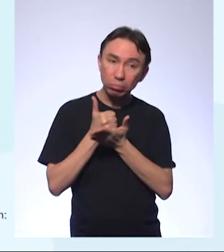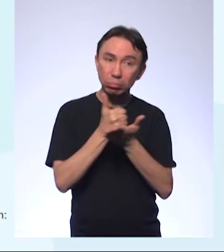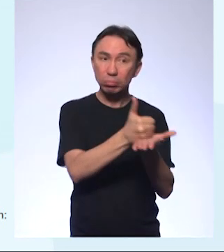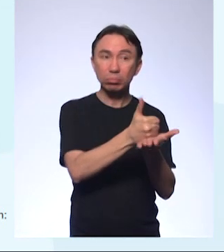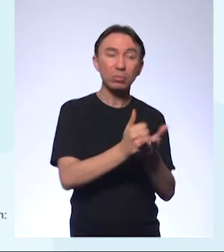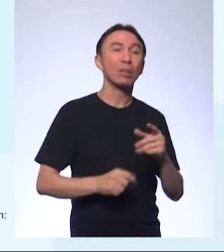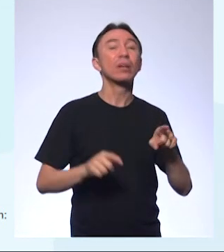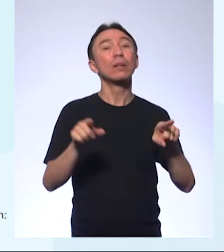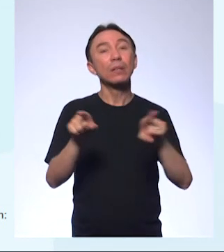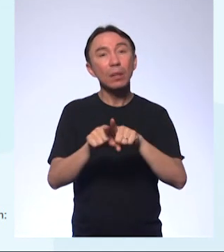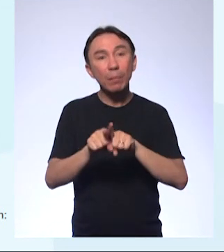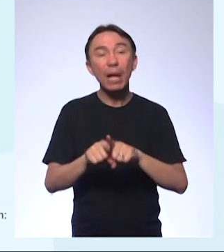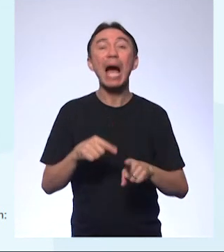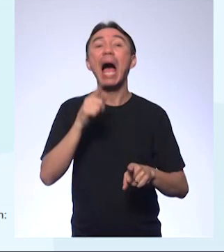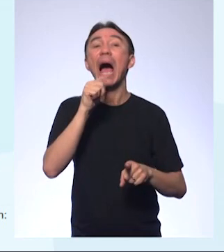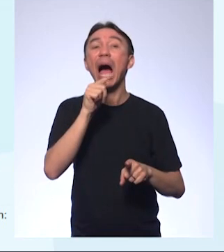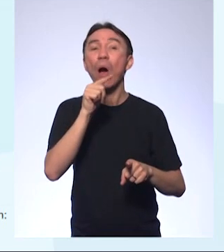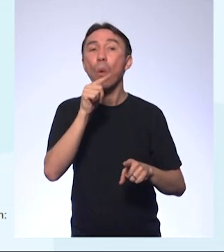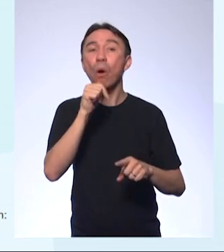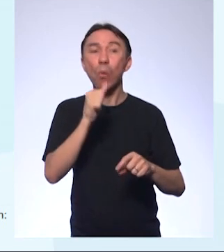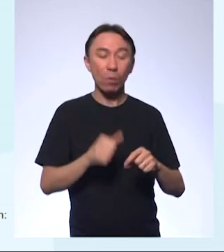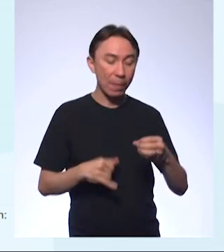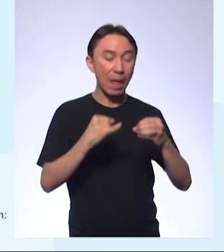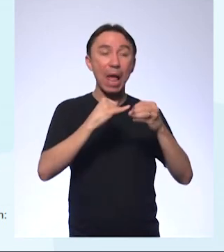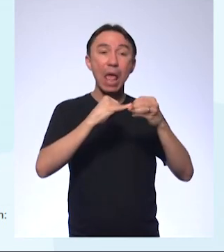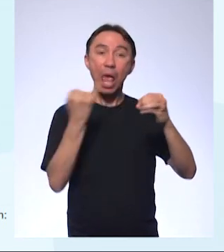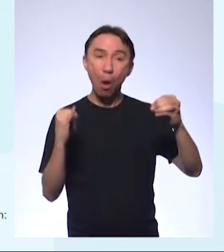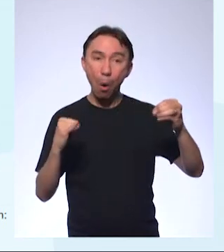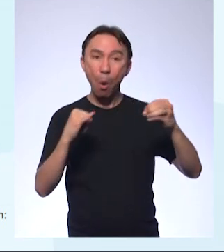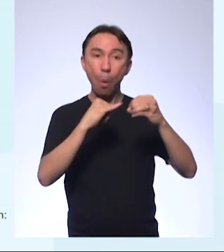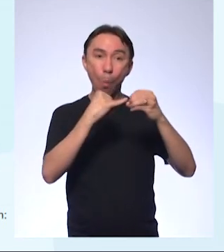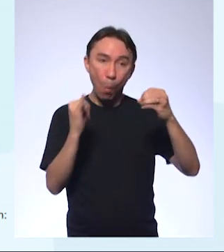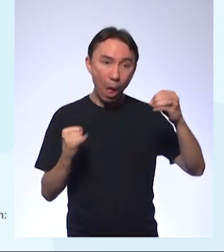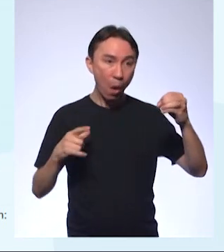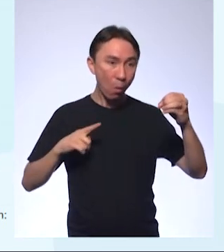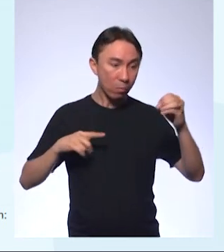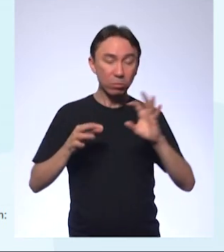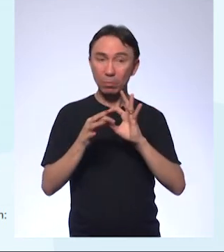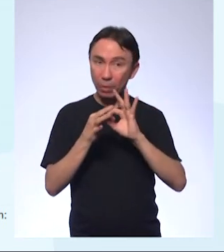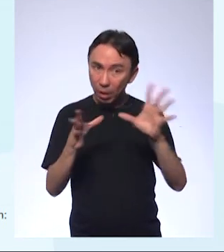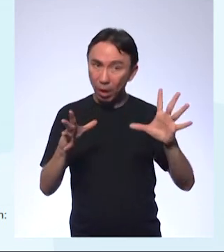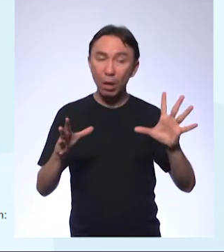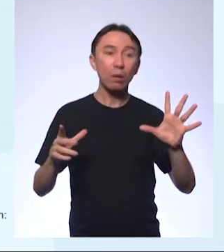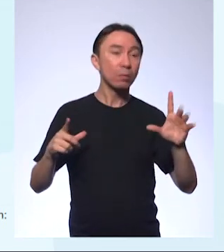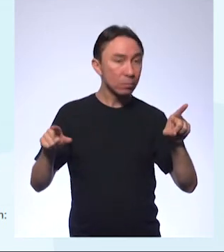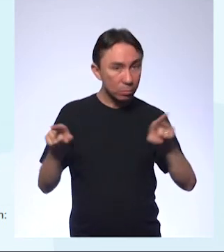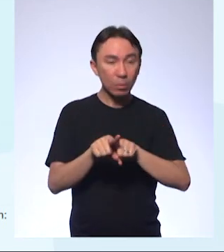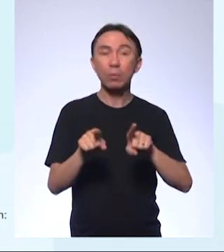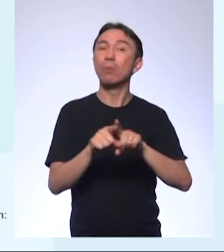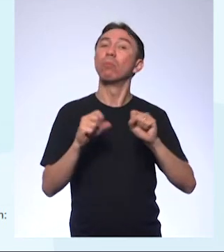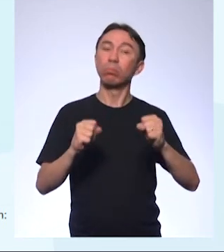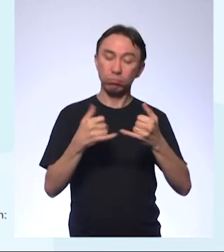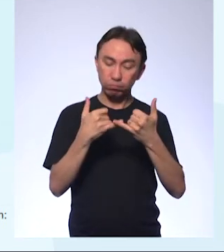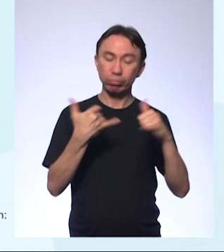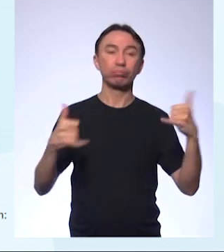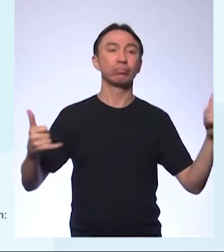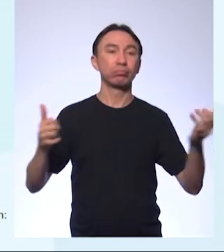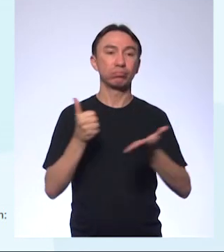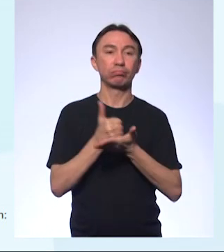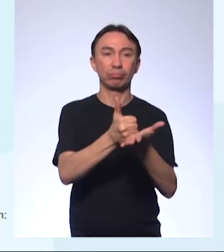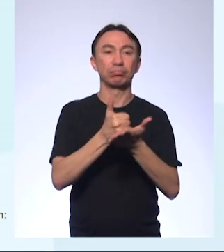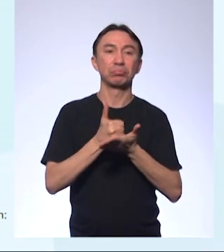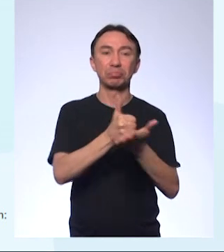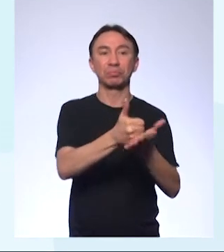são dissolvidos em água, quando os íons são liberados, ou no estado líquido, quando ele é fundido, ele passa de um estado físico para o outro.